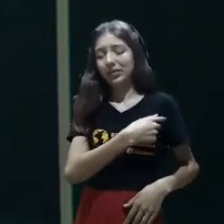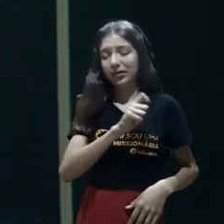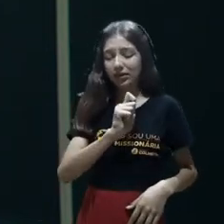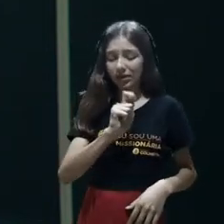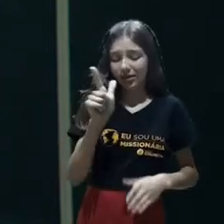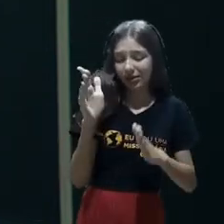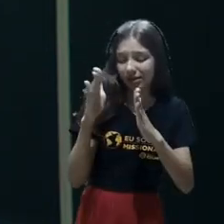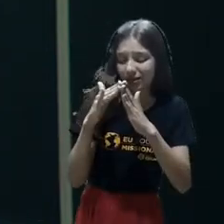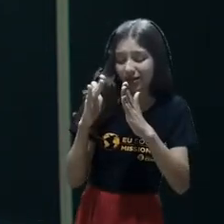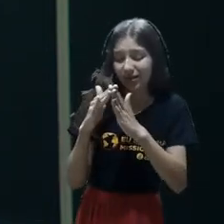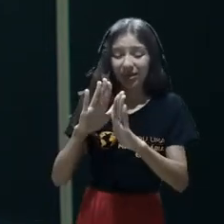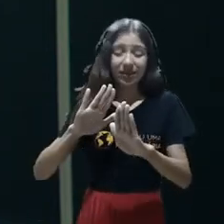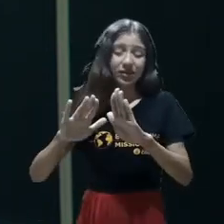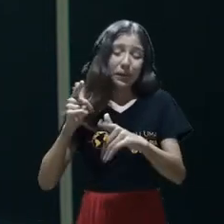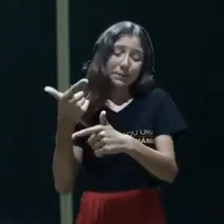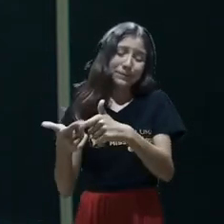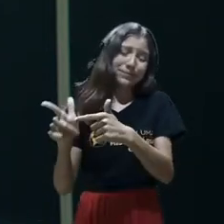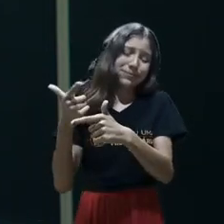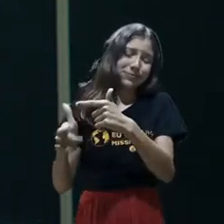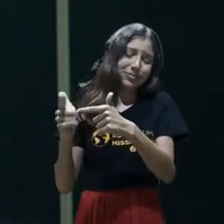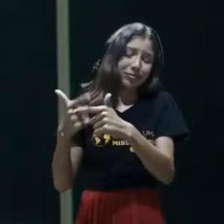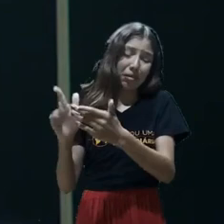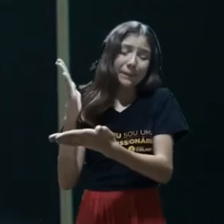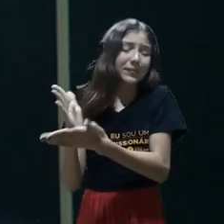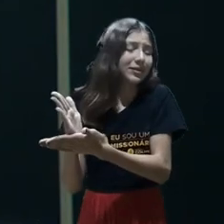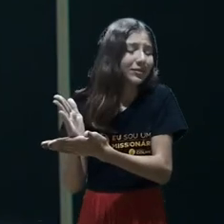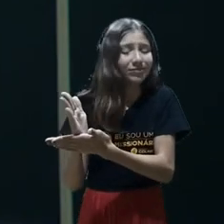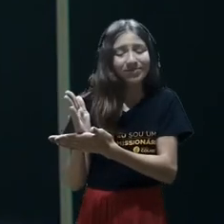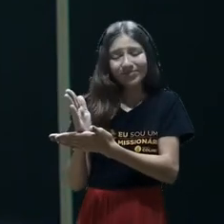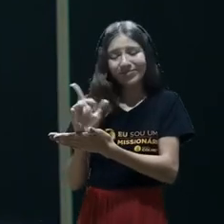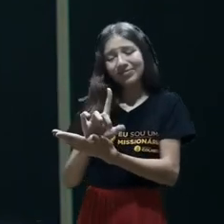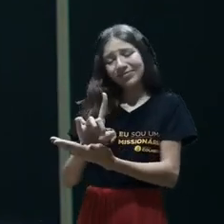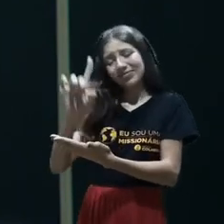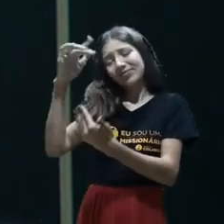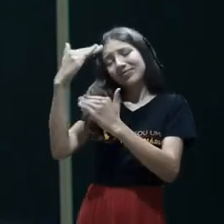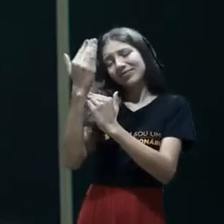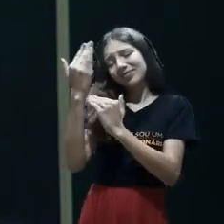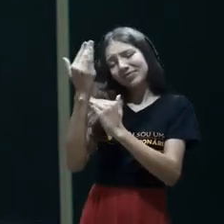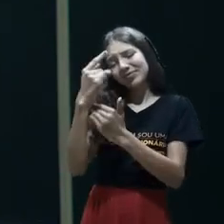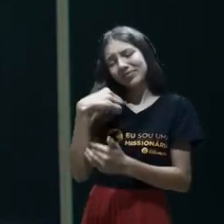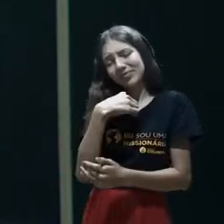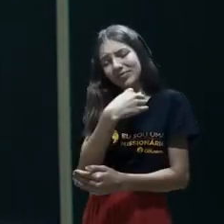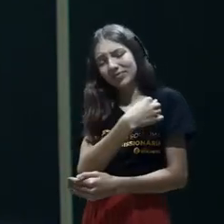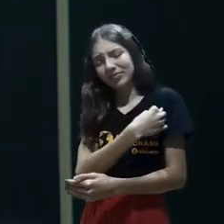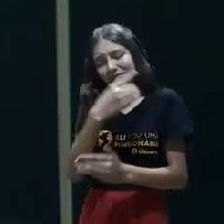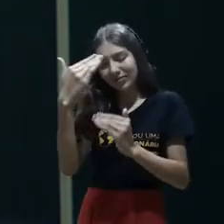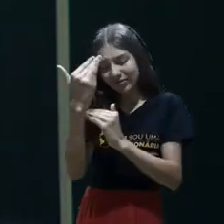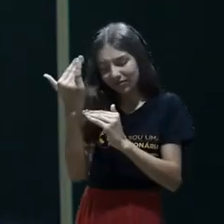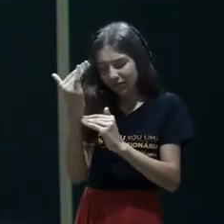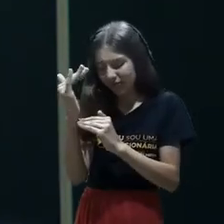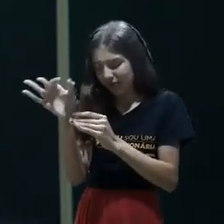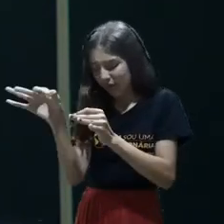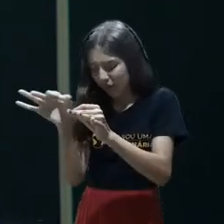algo a se resolver, algo por resolver. Deus, vai colocando as coisas no lugar, porque o Senhor é